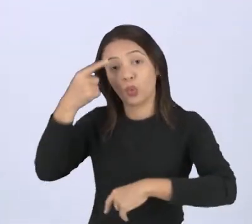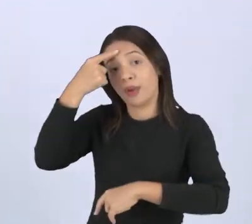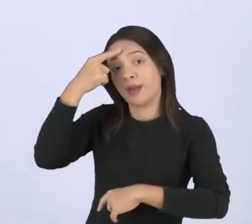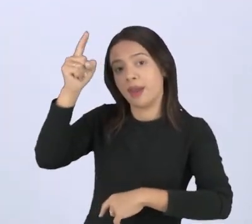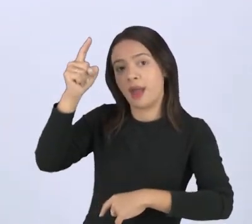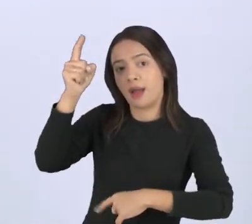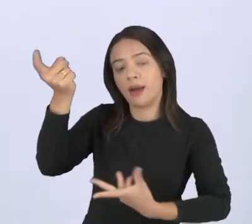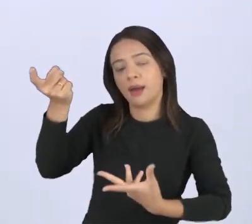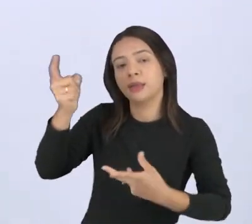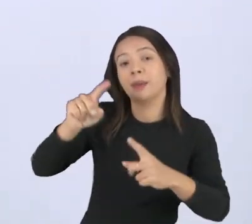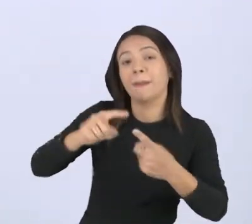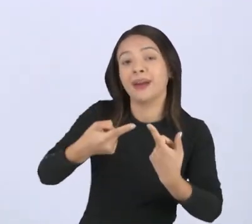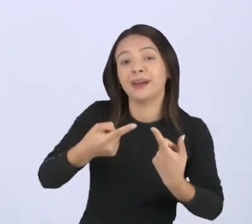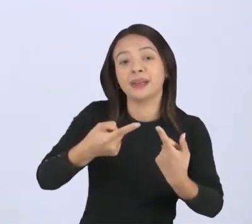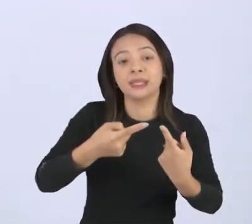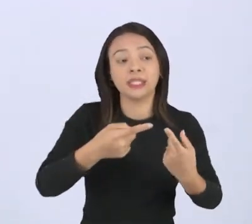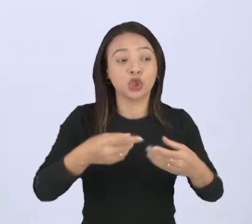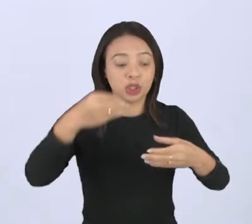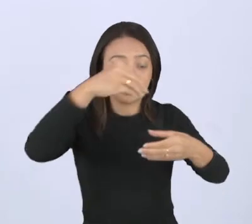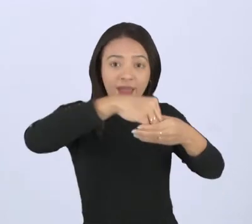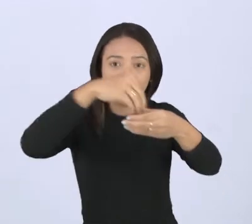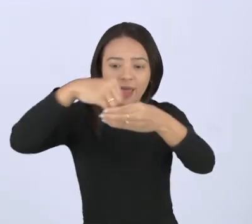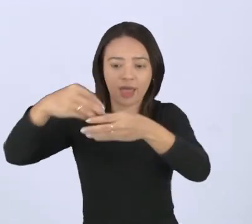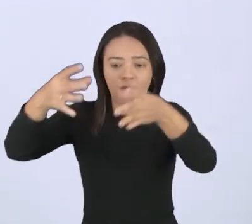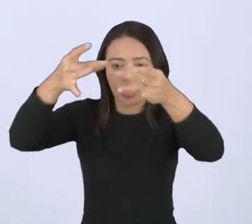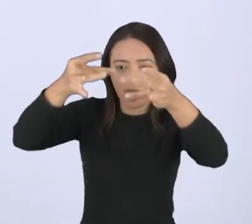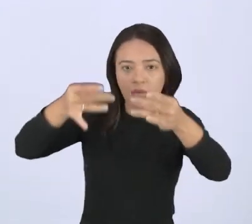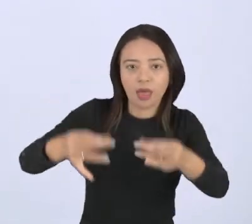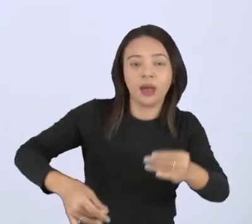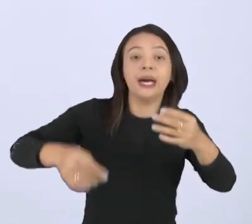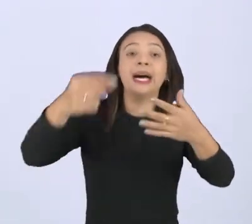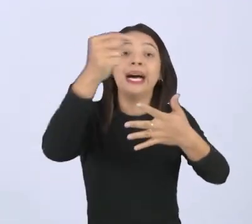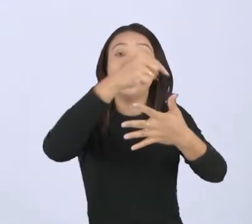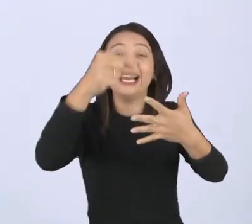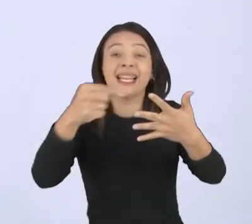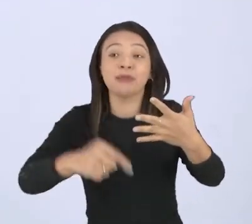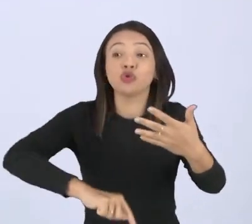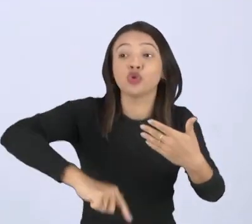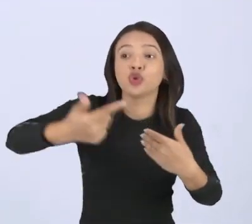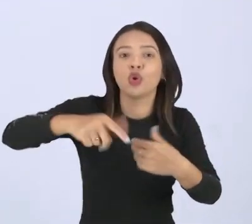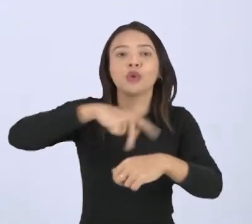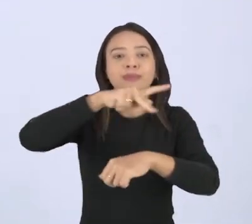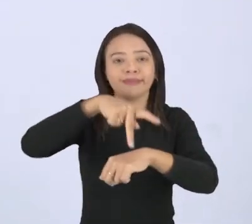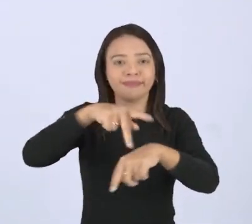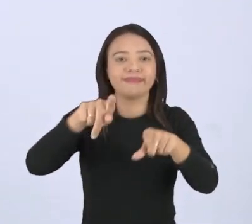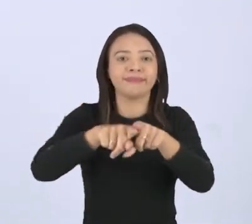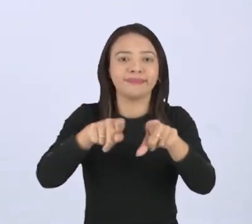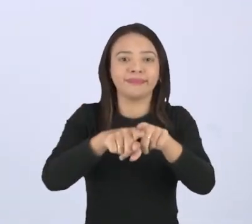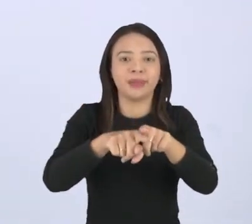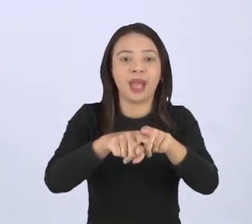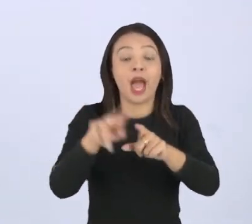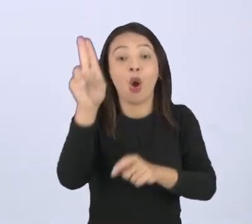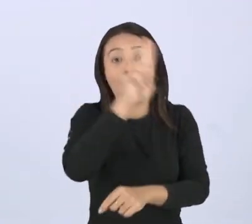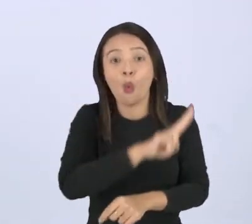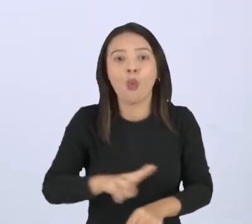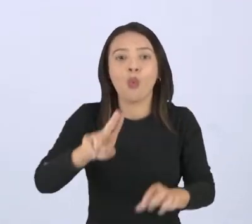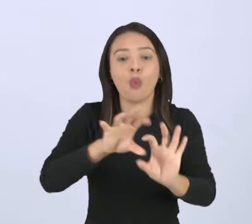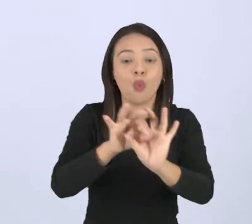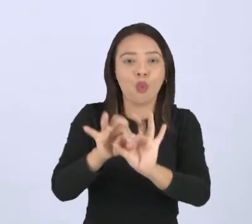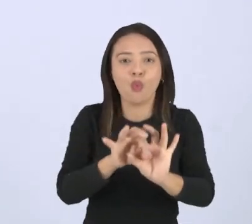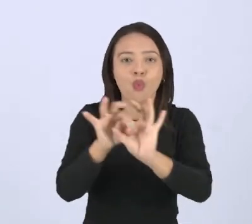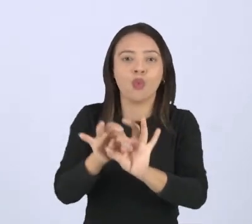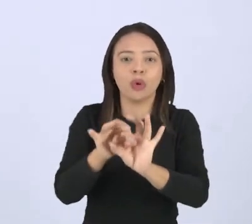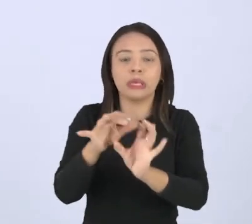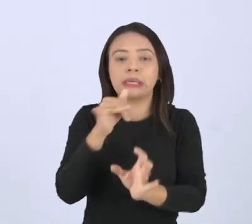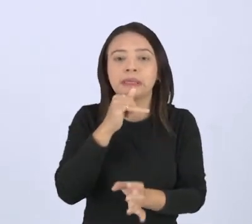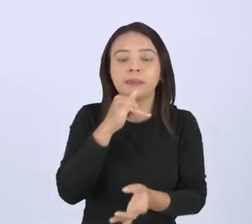cooler possa ser fabricado no outro, uma placa de vídeo em outro país, até você, no caso de Manaus, por